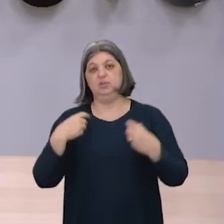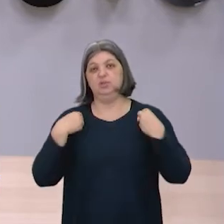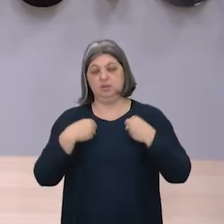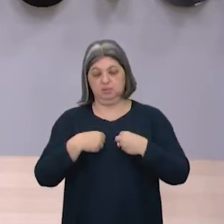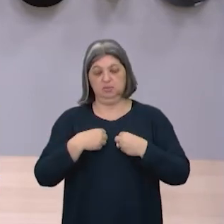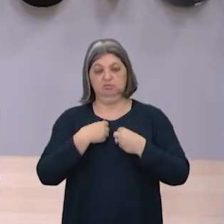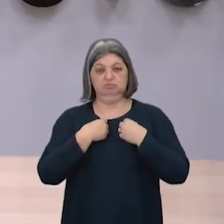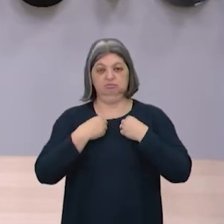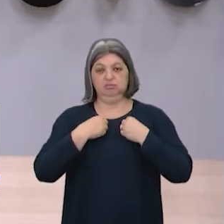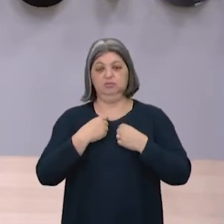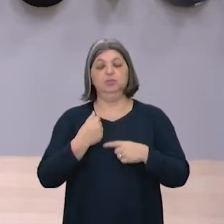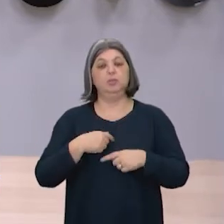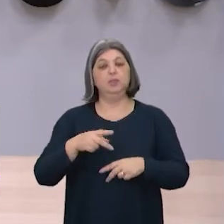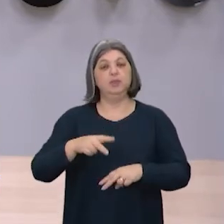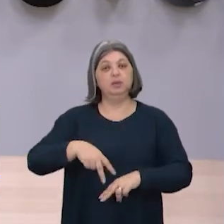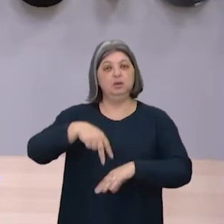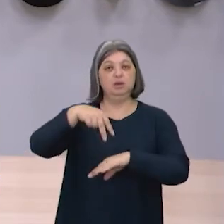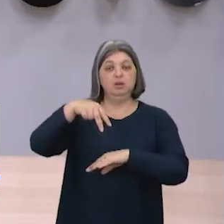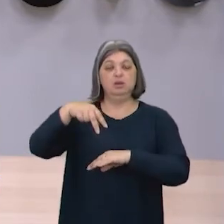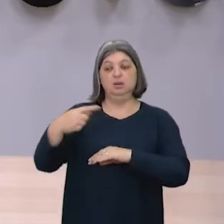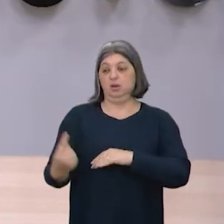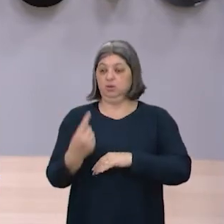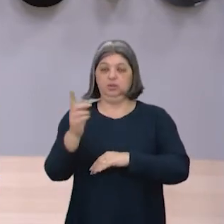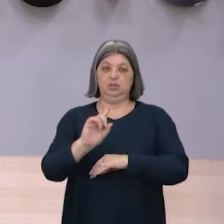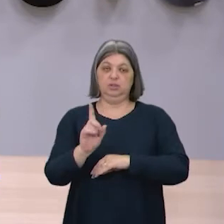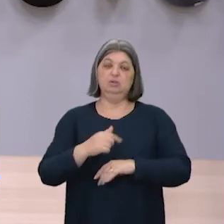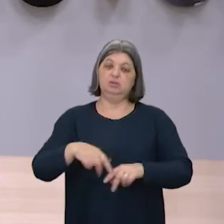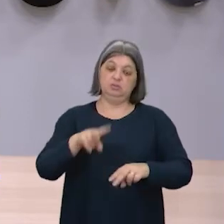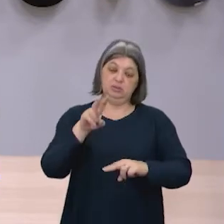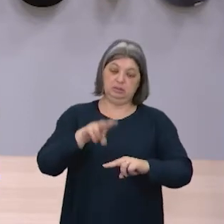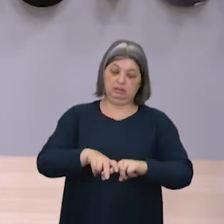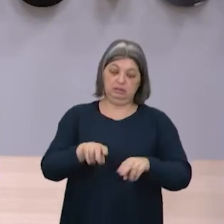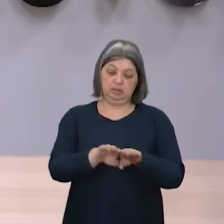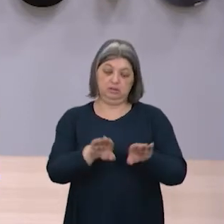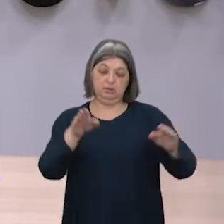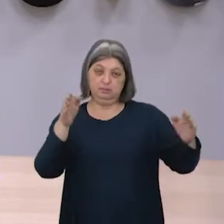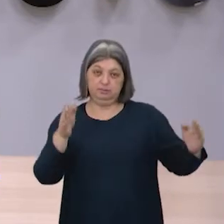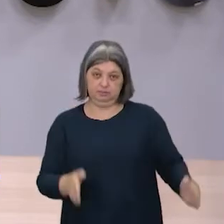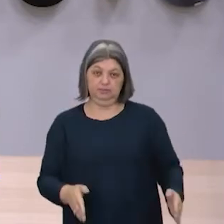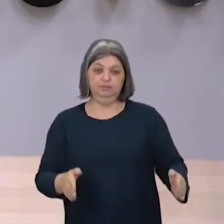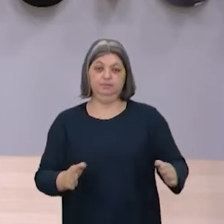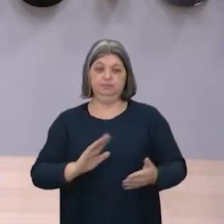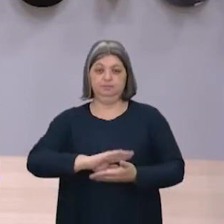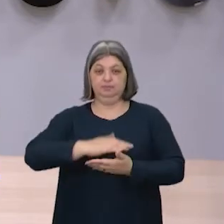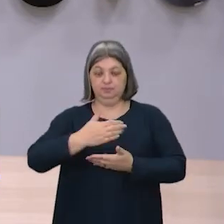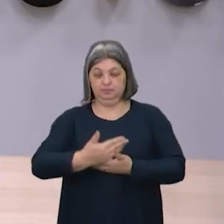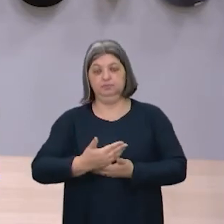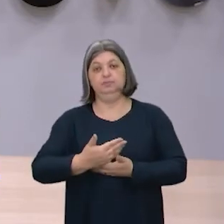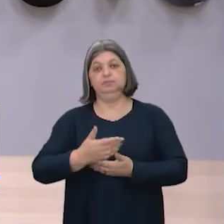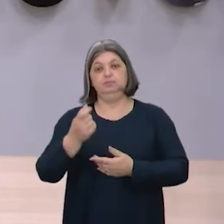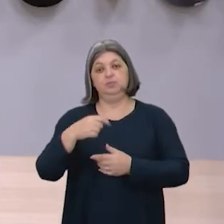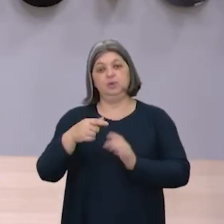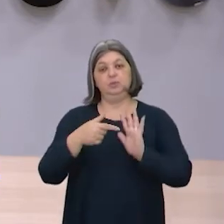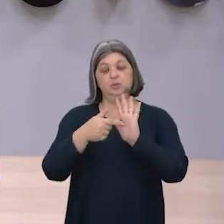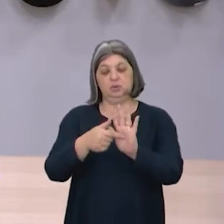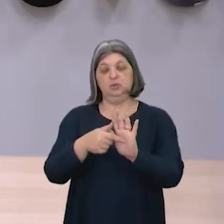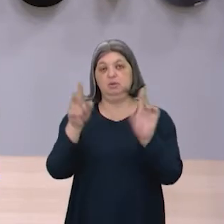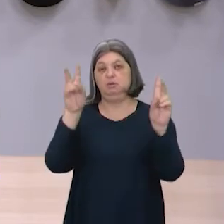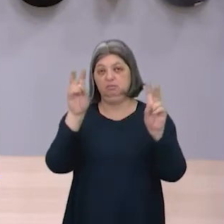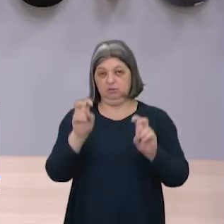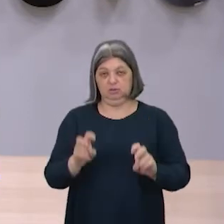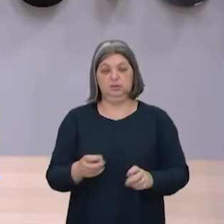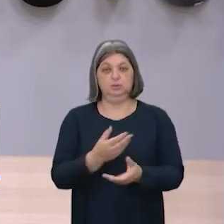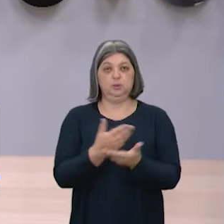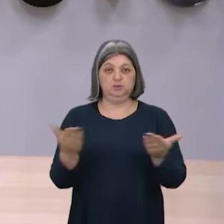alta não, estou sentada aqui na bancada em frente ao computador para poder apresentar esses conhecimentos aí para vocês,